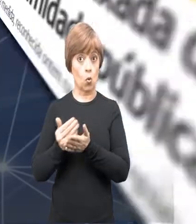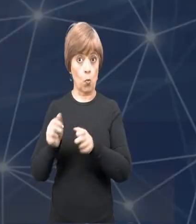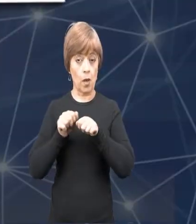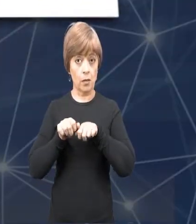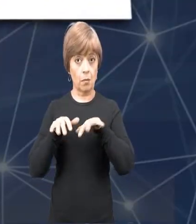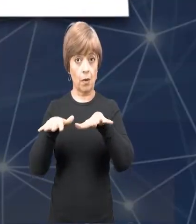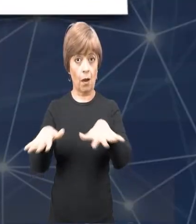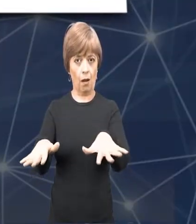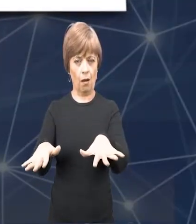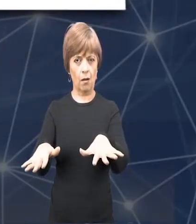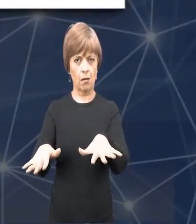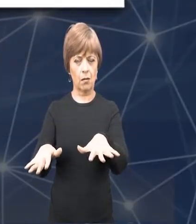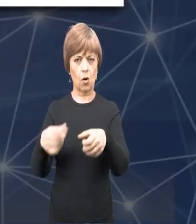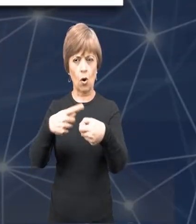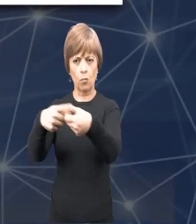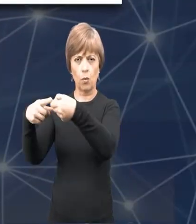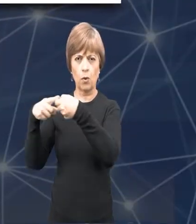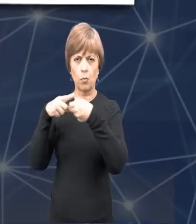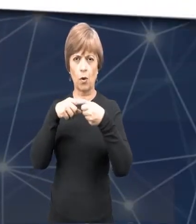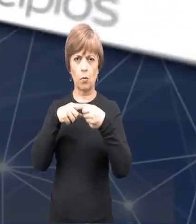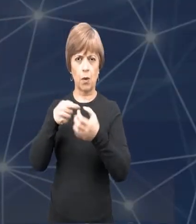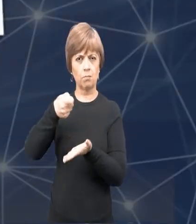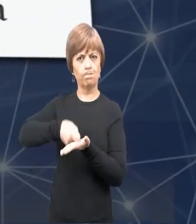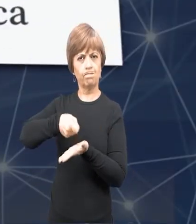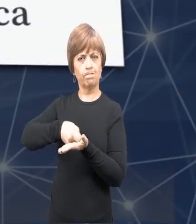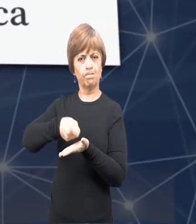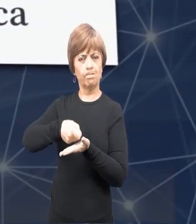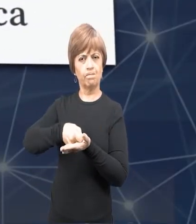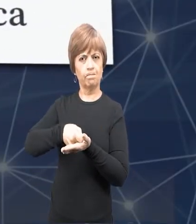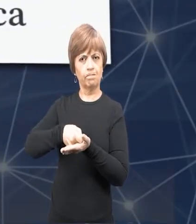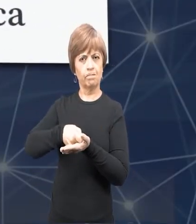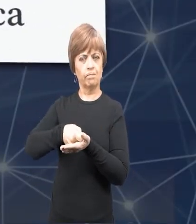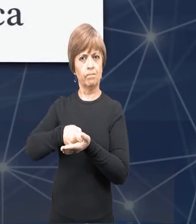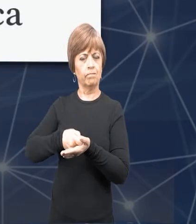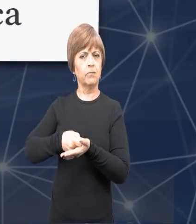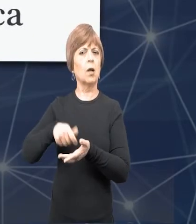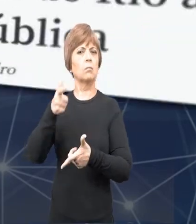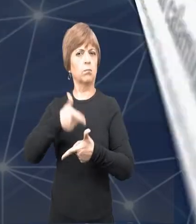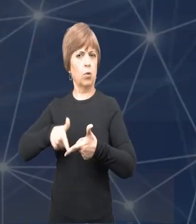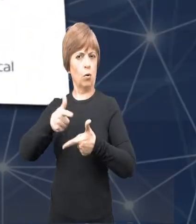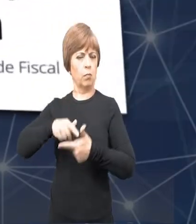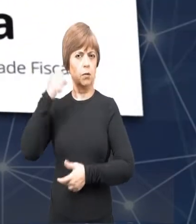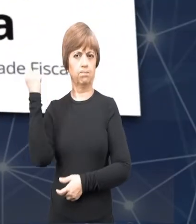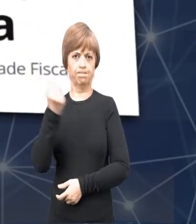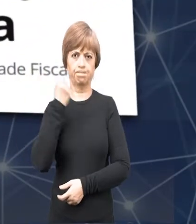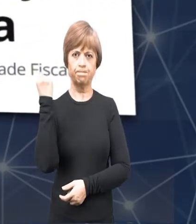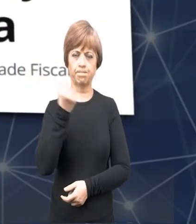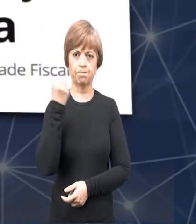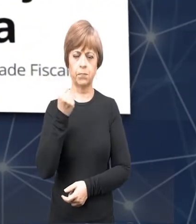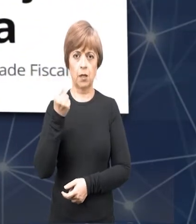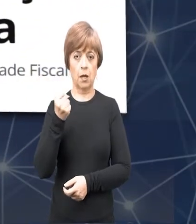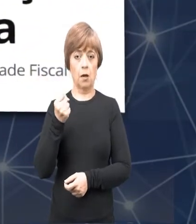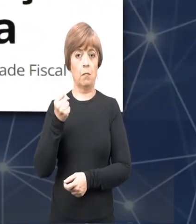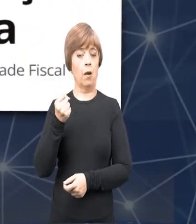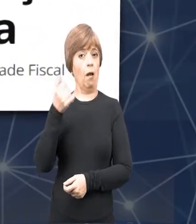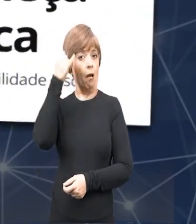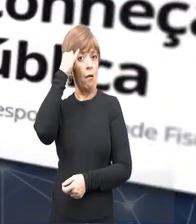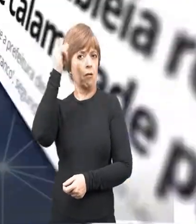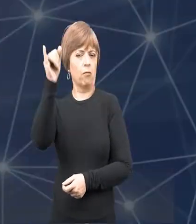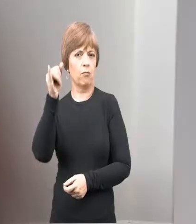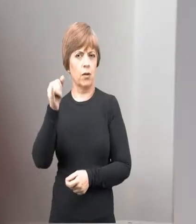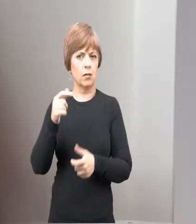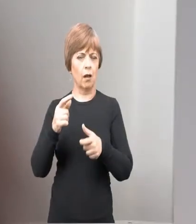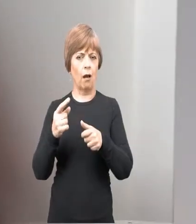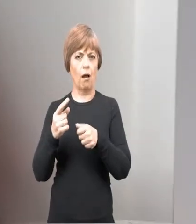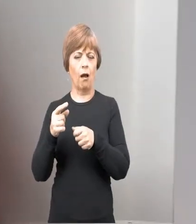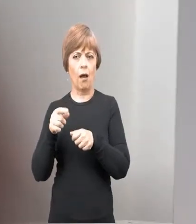decretaram estado de calamidade e tiveram que restringir as atividades econômicas, a mobilidade urbana dentro dos seus